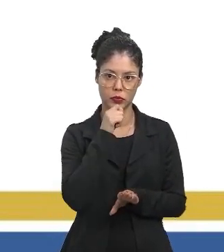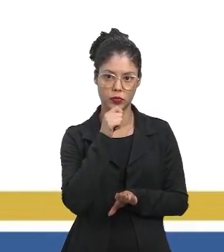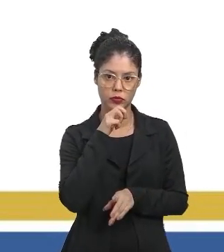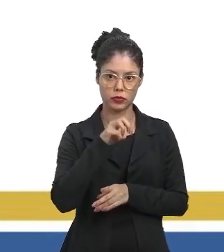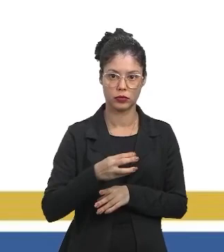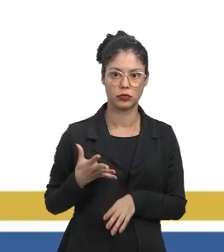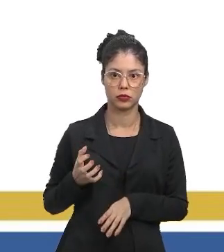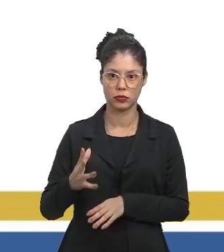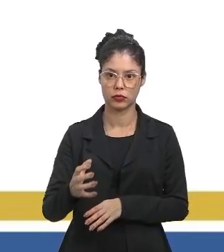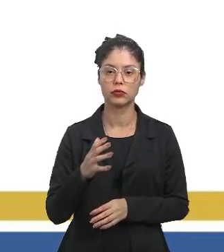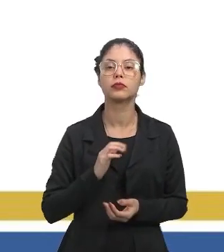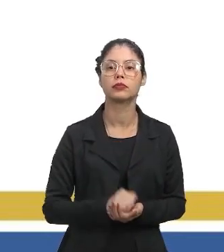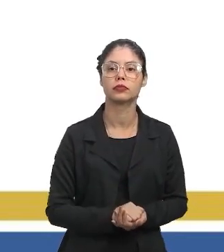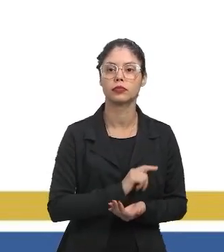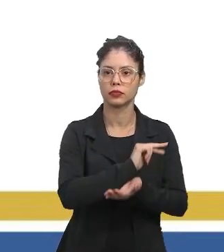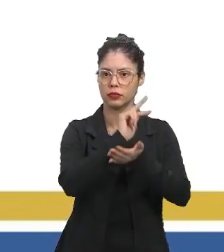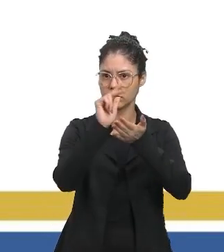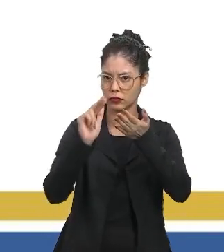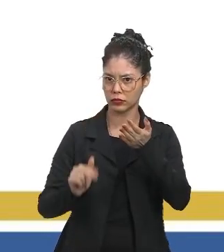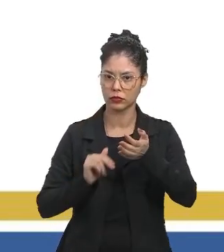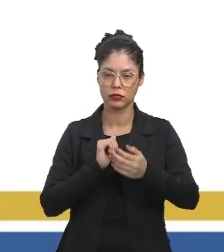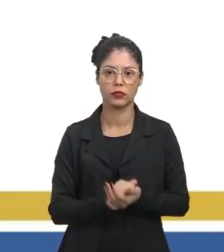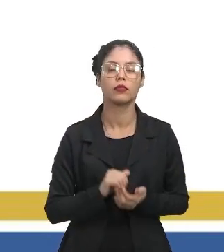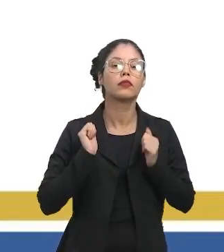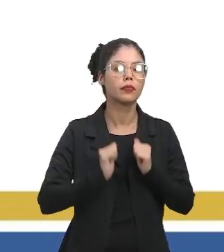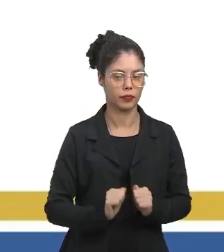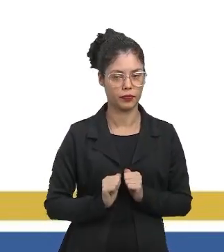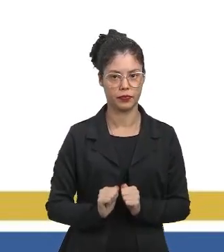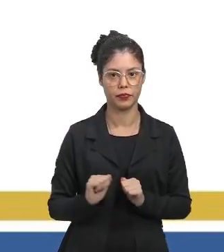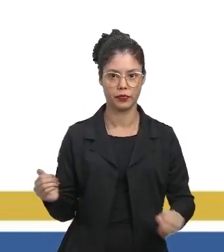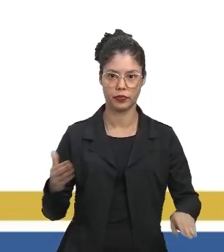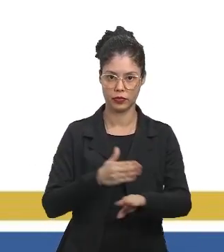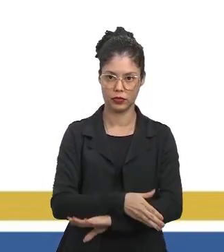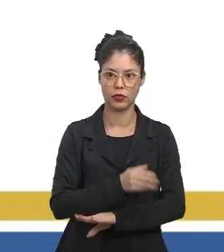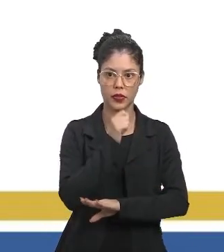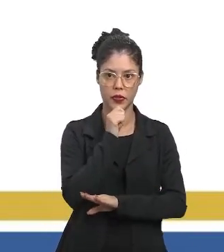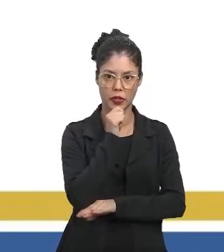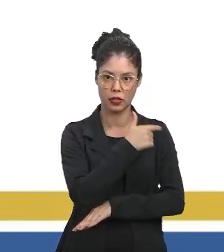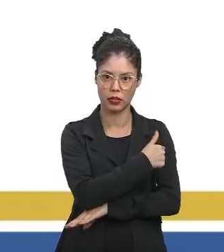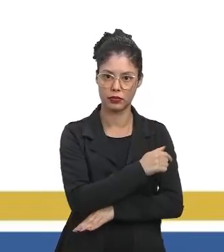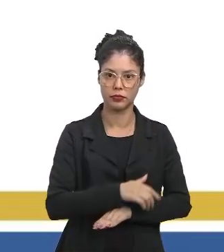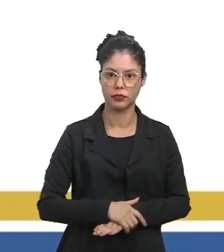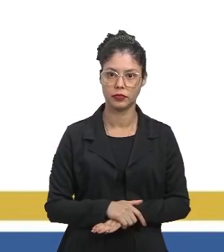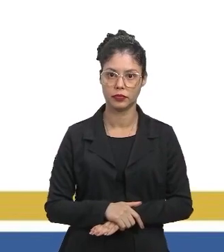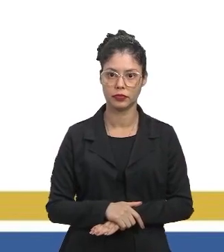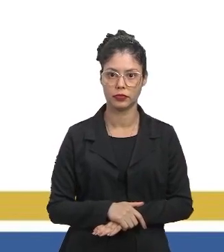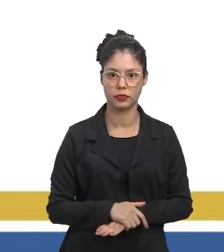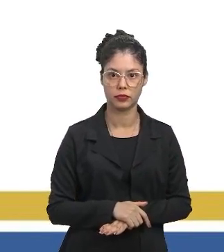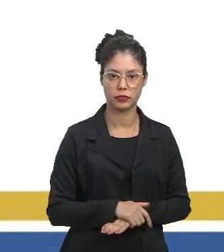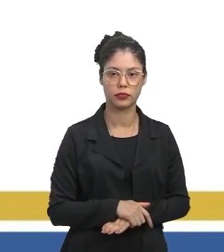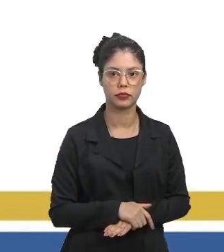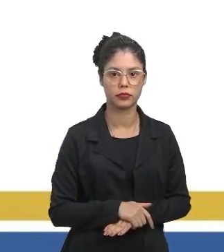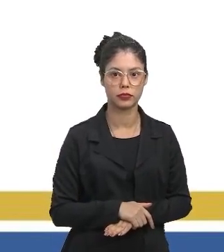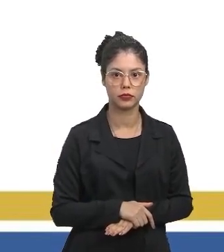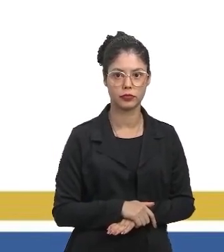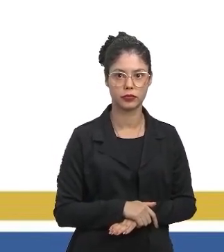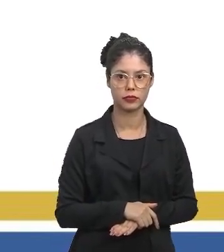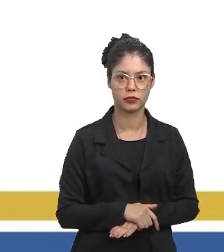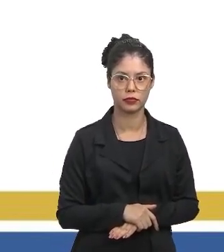microbiologia, virais, bacterianas, para que a gente possa, então, tomar a vacina adequada. Mas vamos